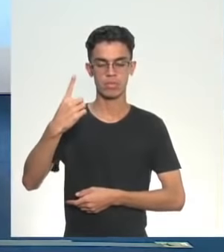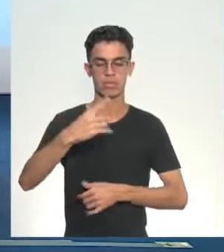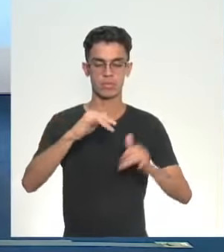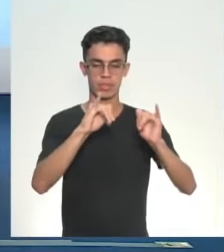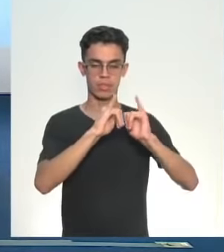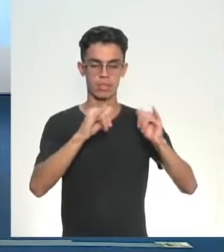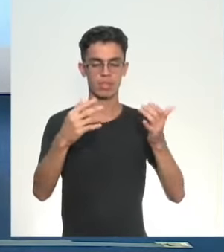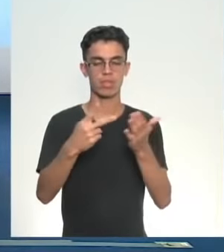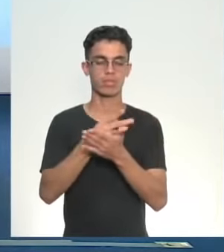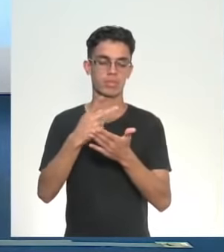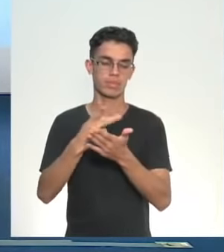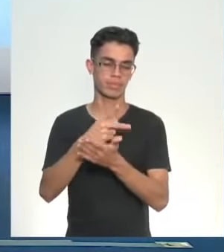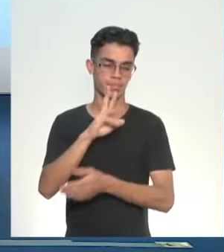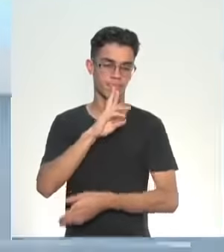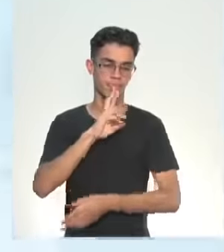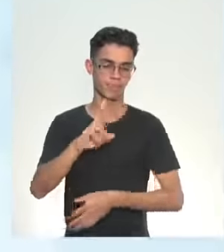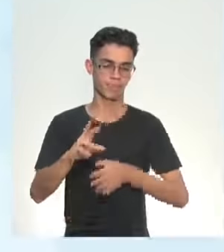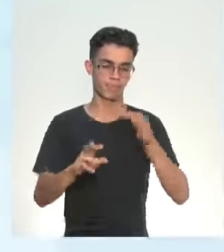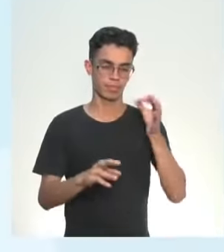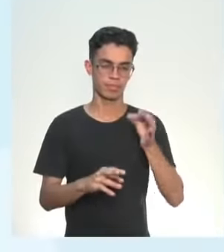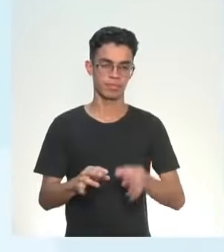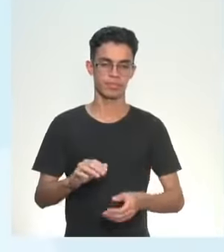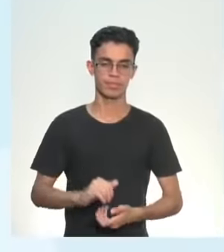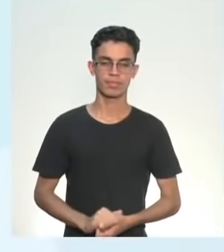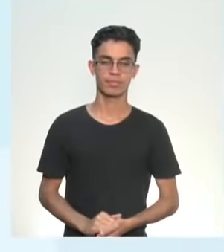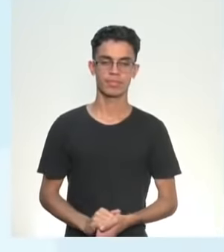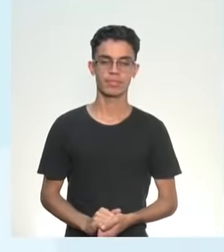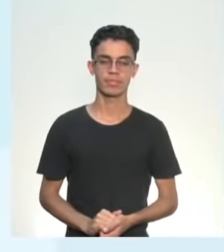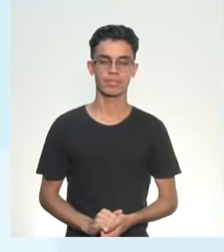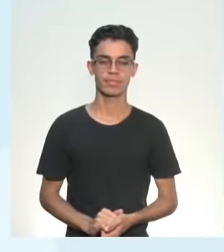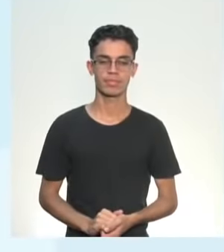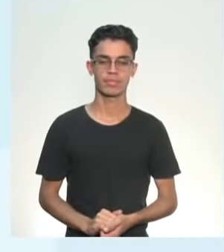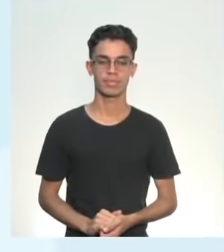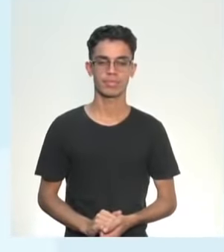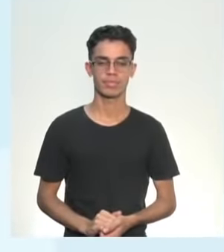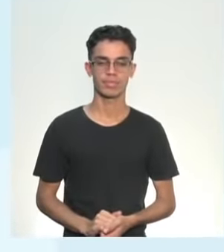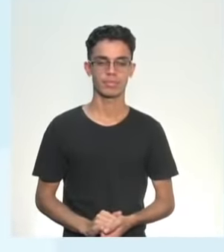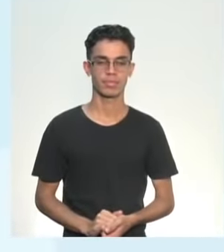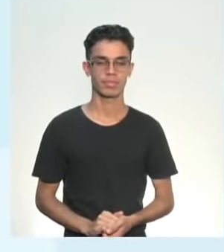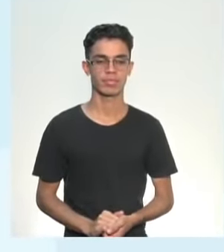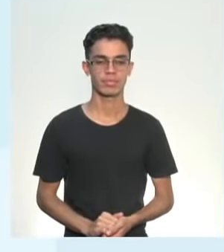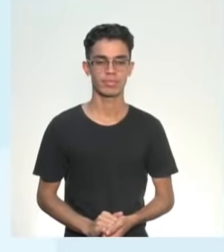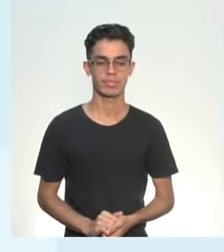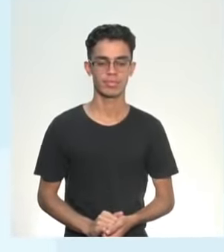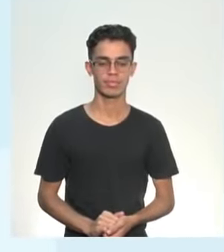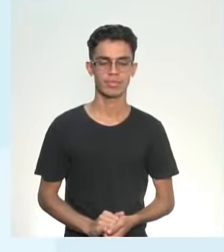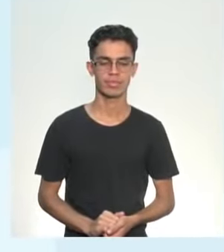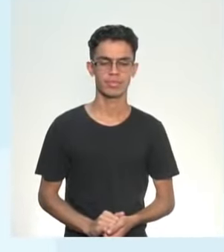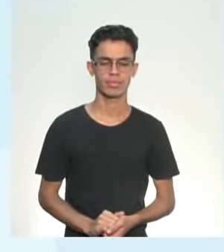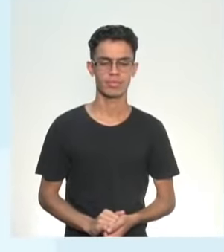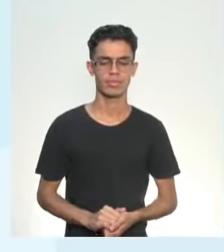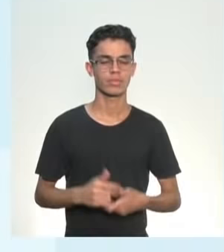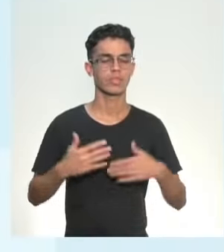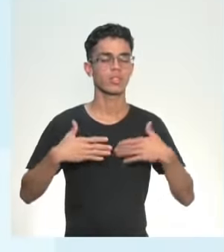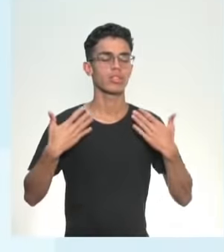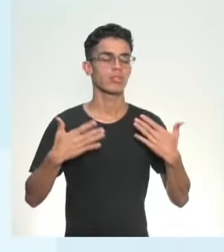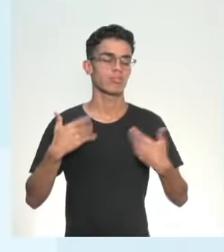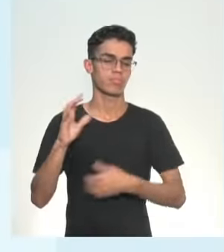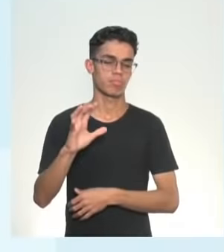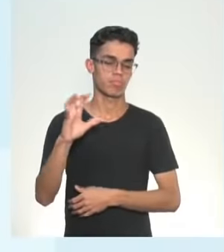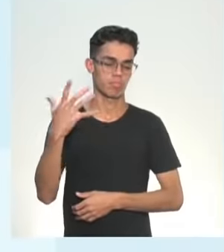foi meu dedo e a resposta direta vamos lá pra alternativa a então ele extreme-up alegria repentina extrema